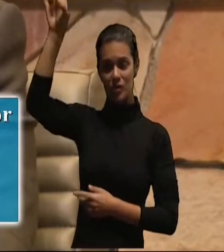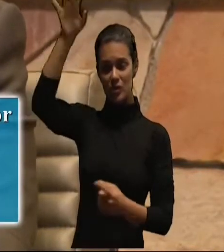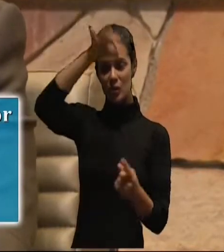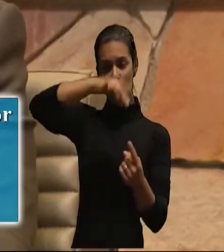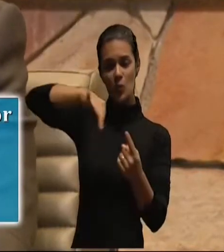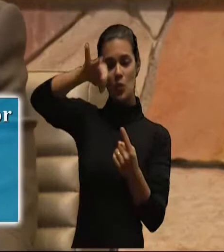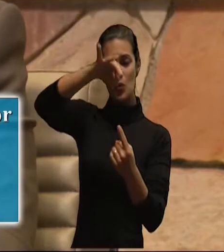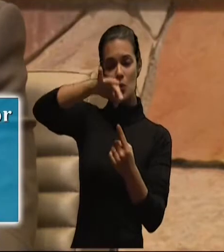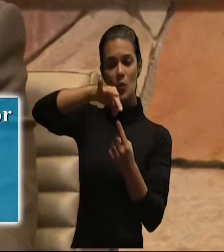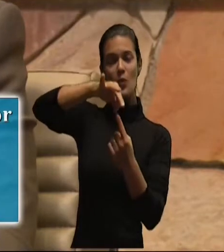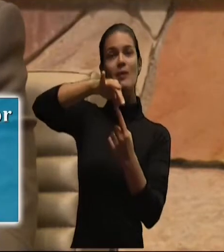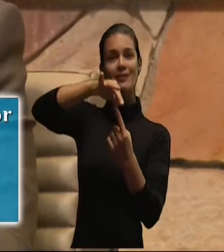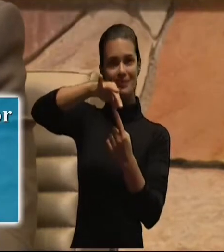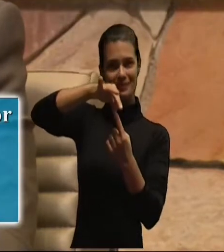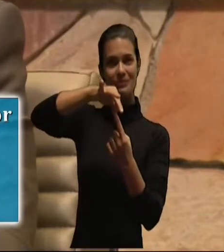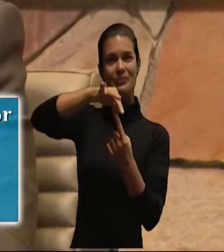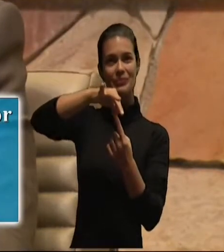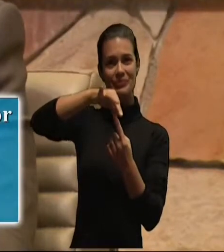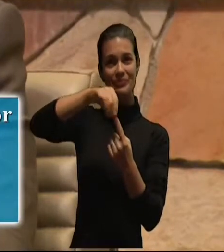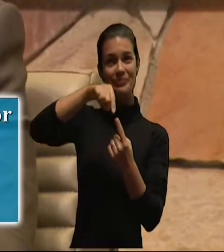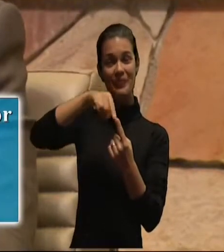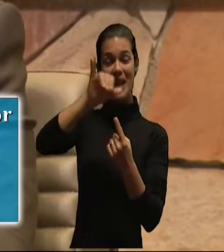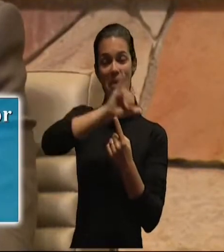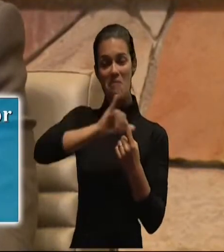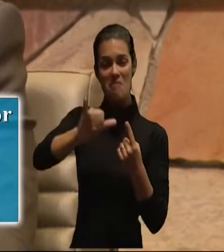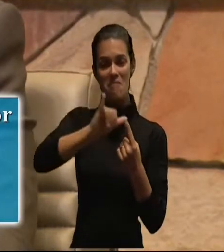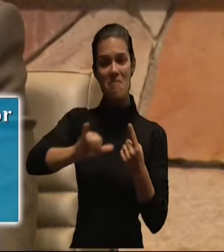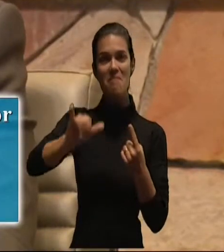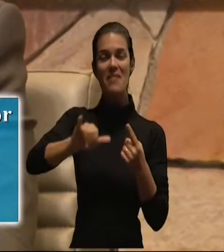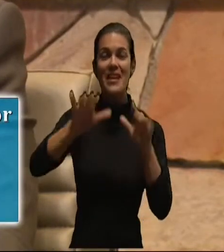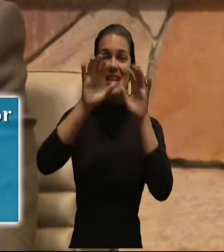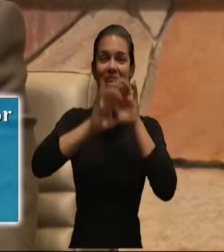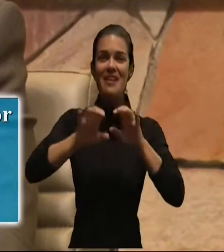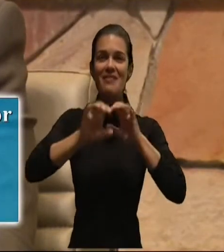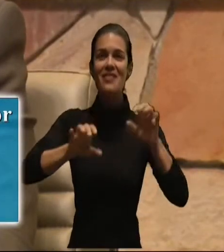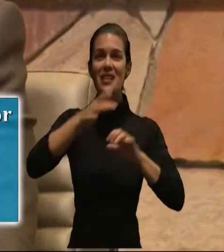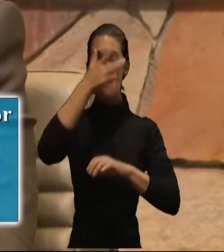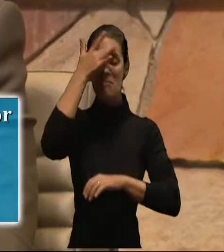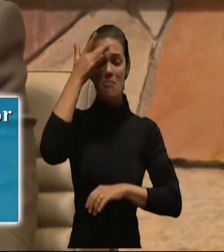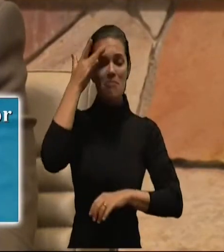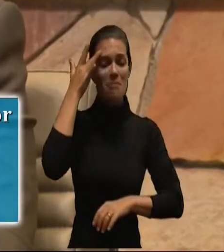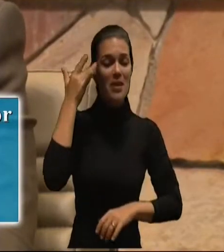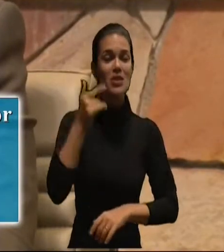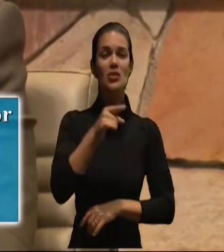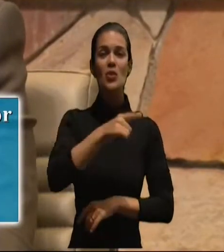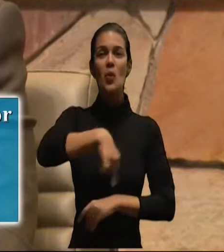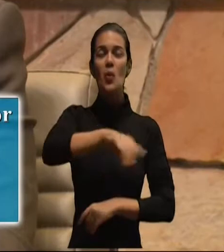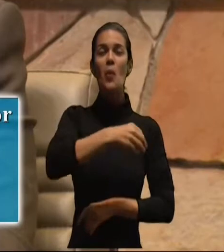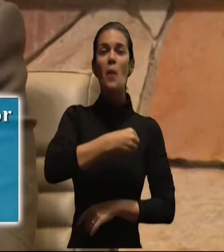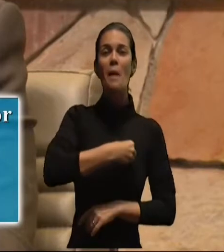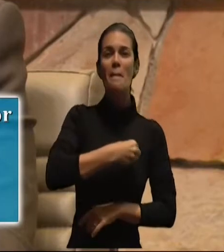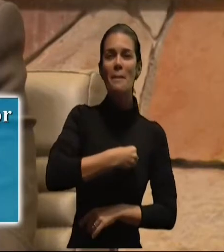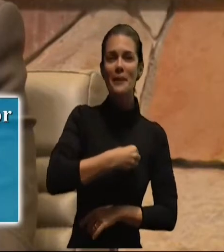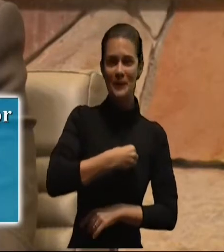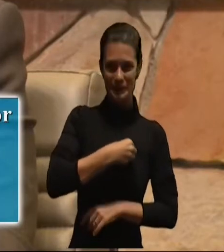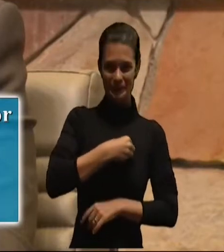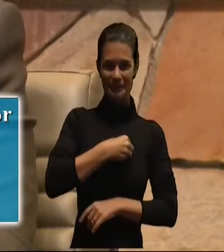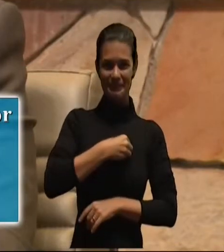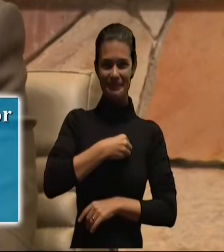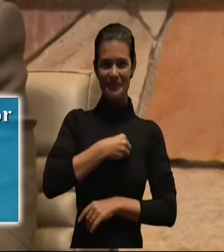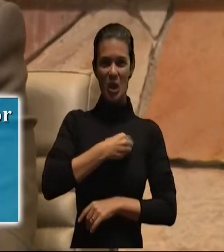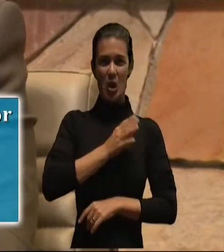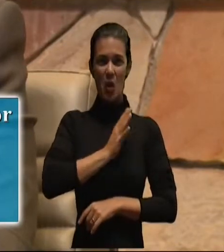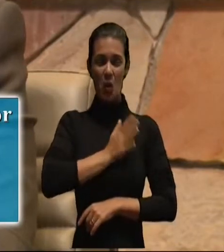ungiu para pregar boas novas aos quebrantados, enviou-me a curar os quebrantados de